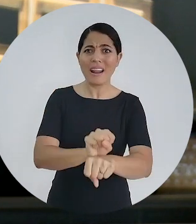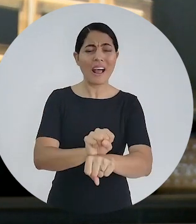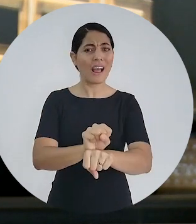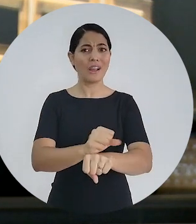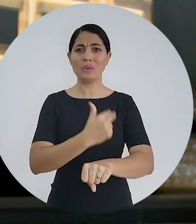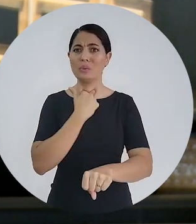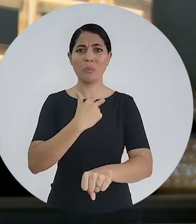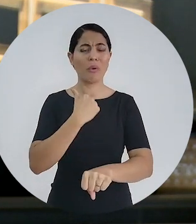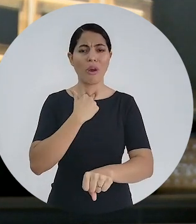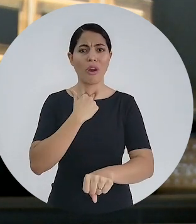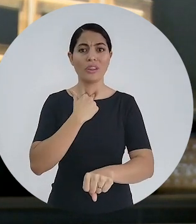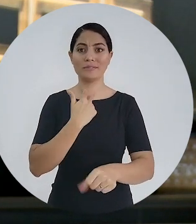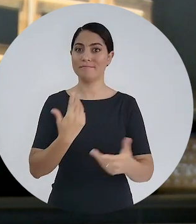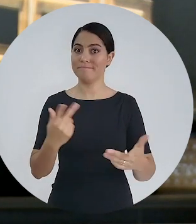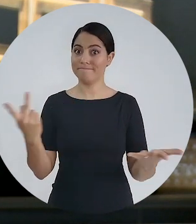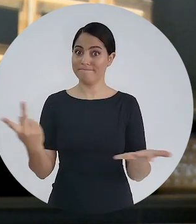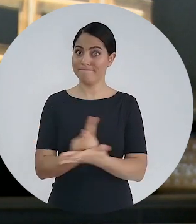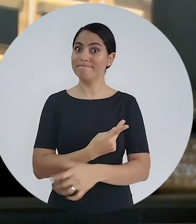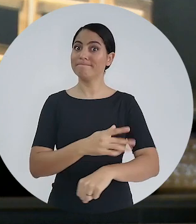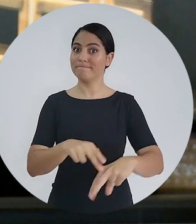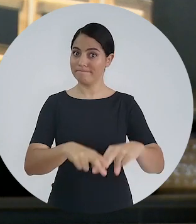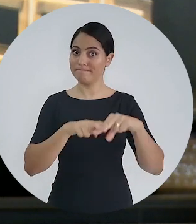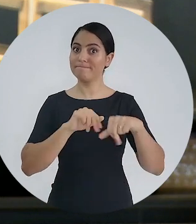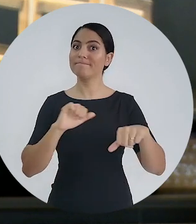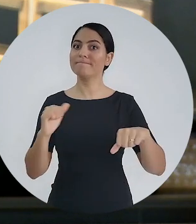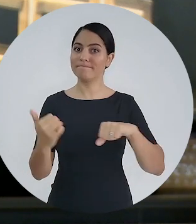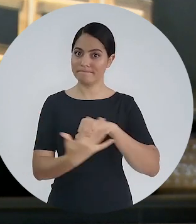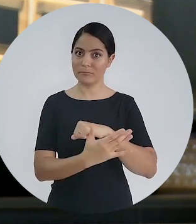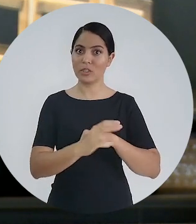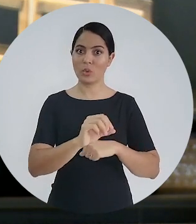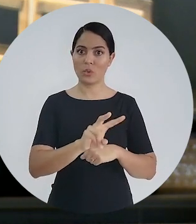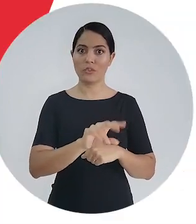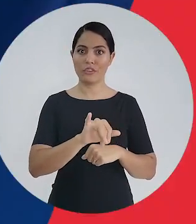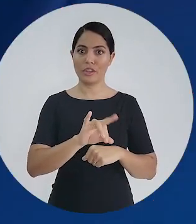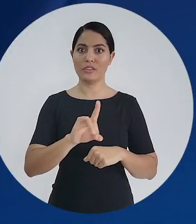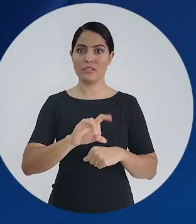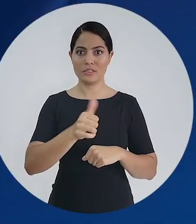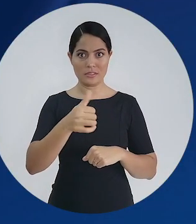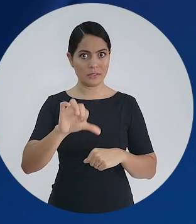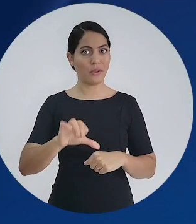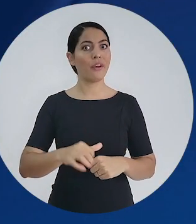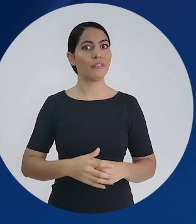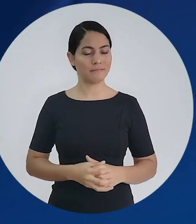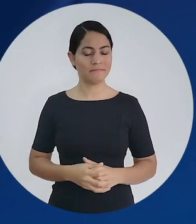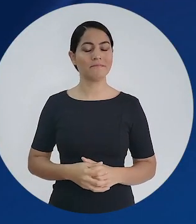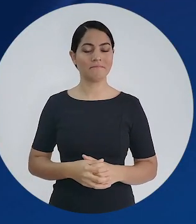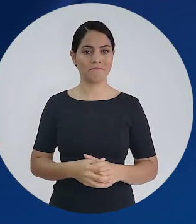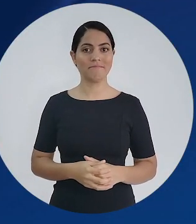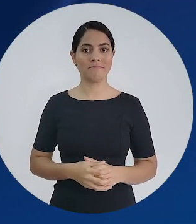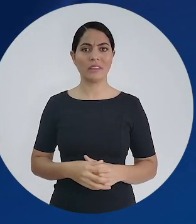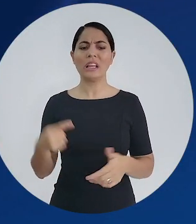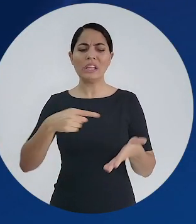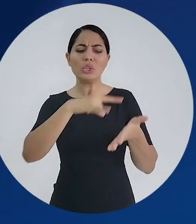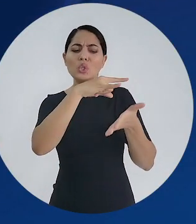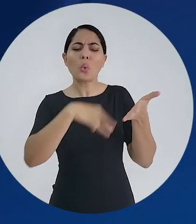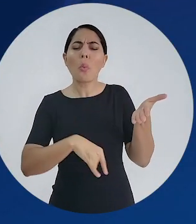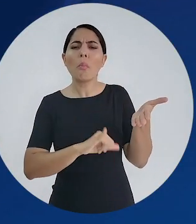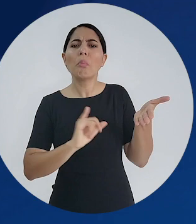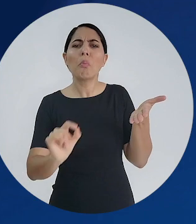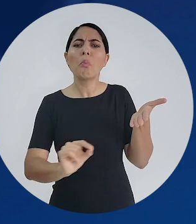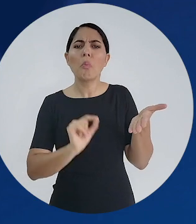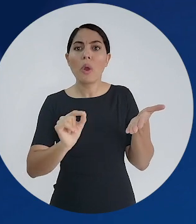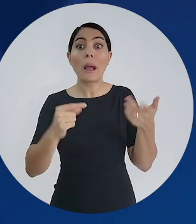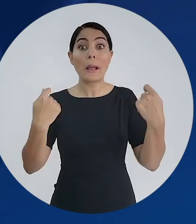do agravamento da pandemia da Covid-19 no país. O manifesto conclama pela atuação firme